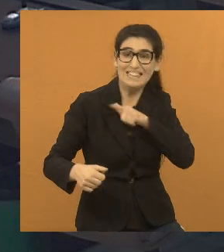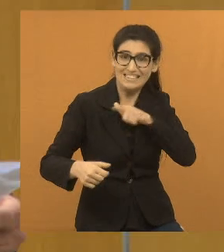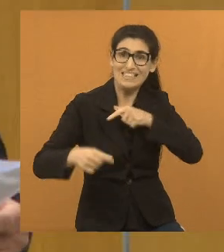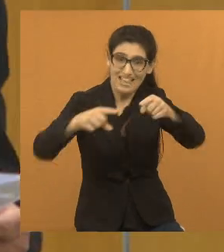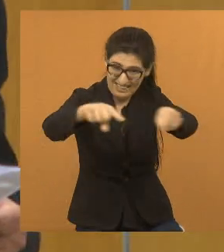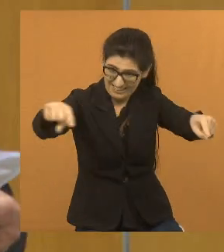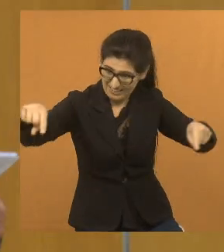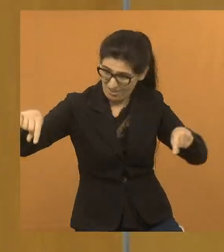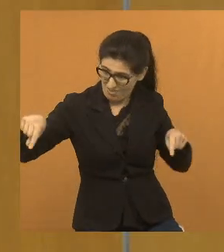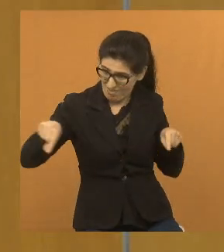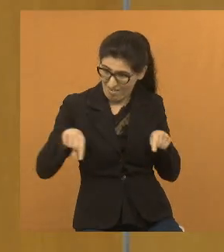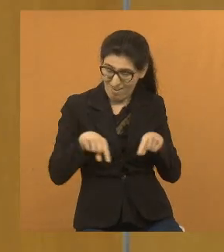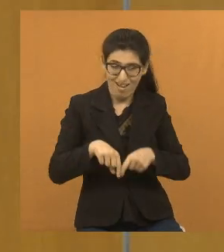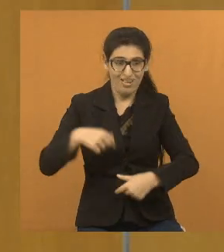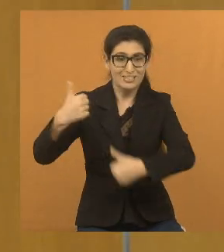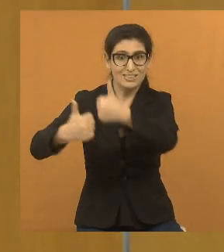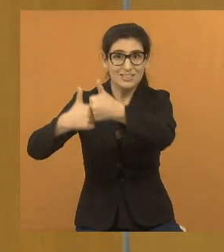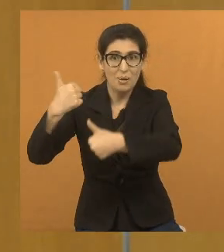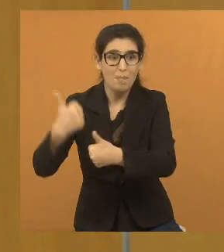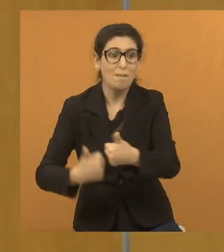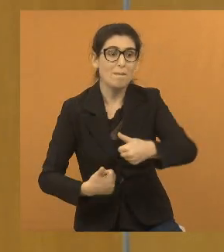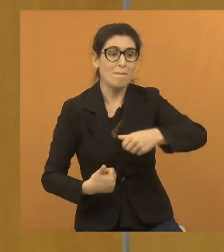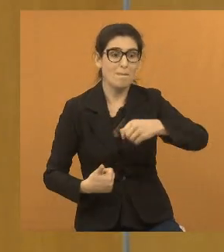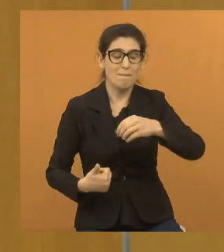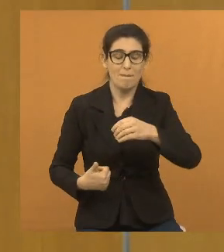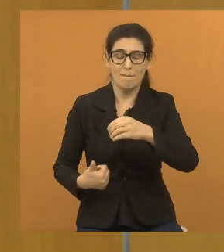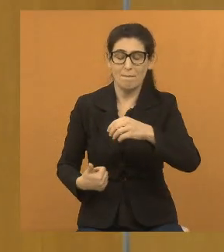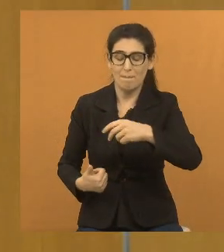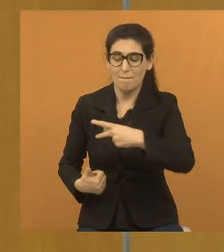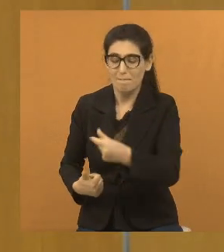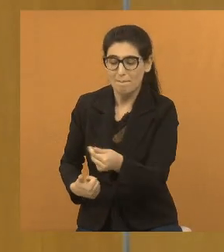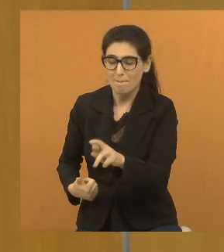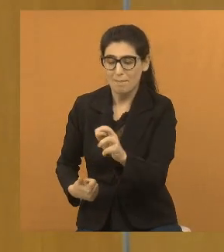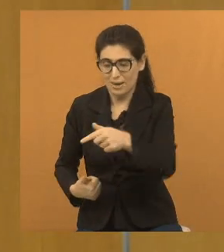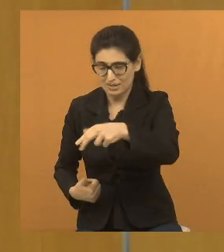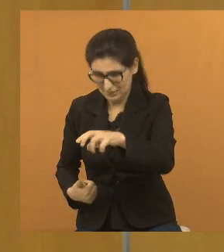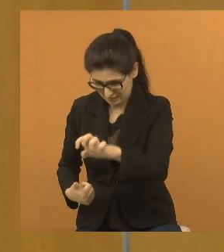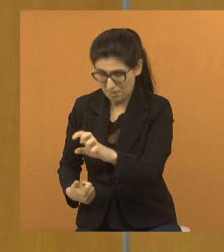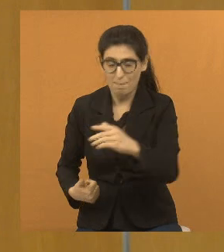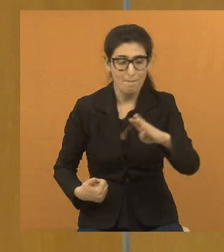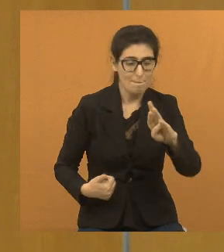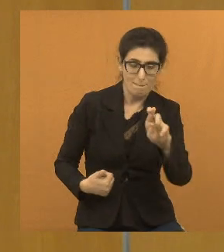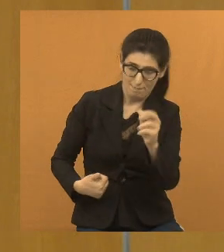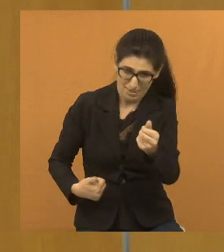Parque Brasil, na quadra do BNH, na quadra do